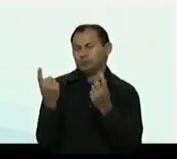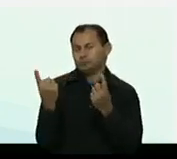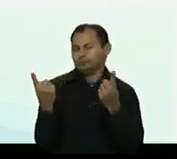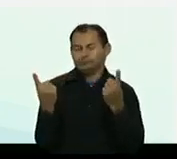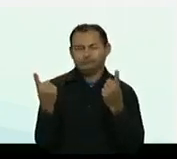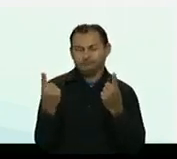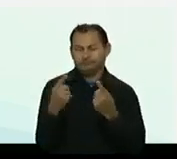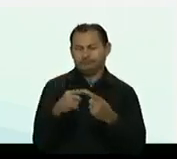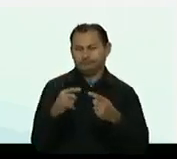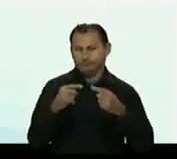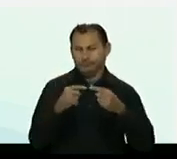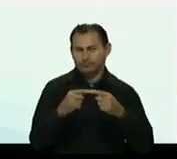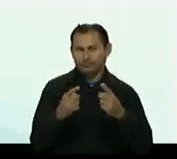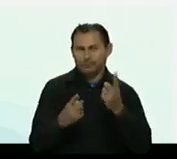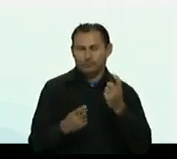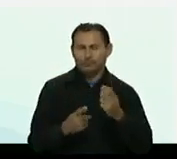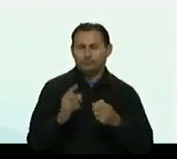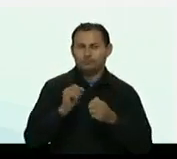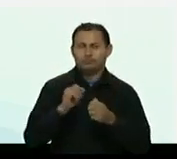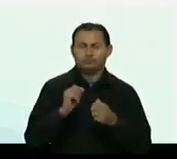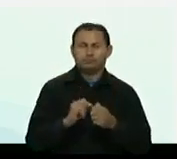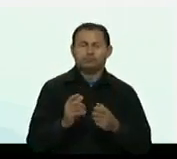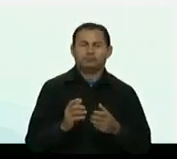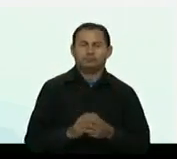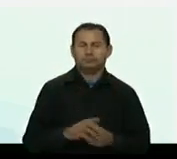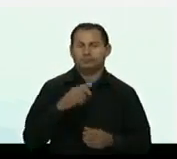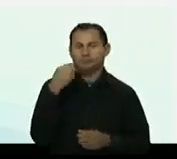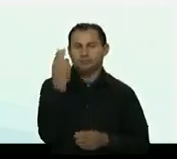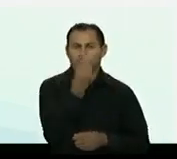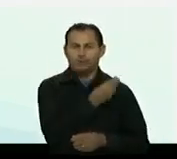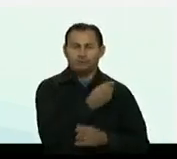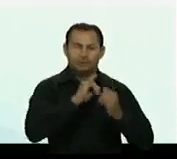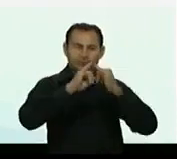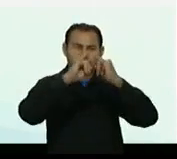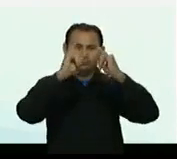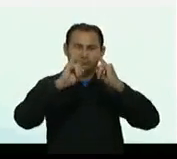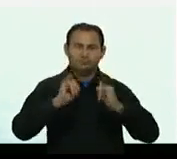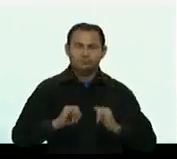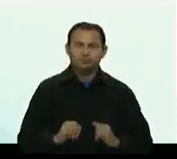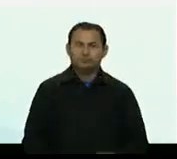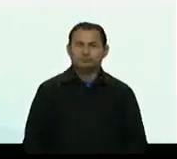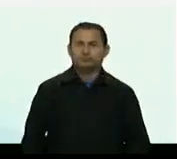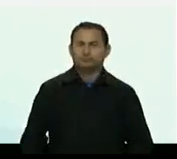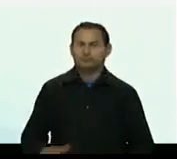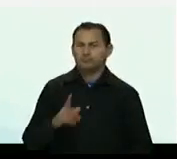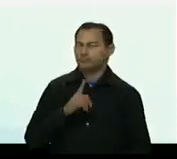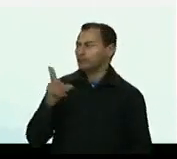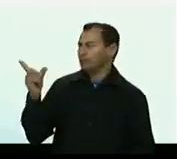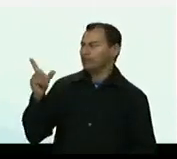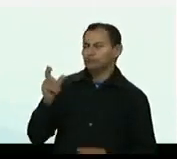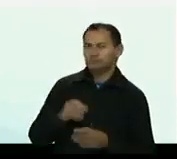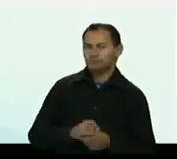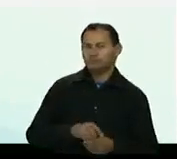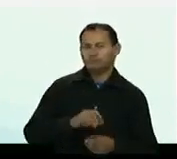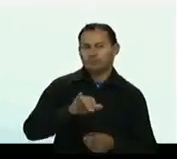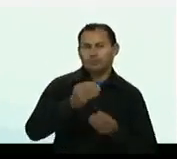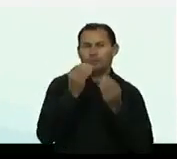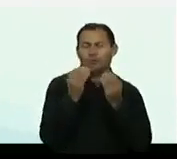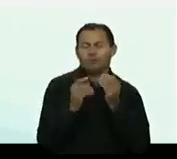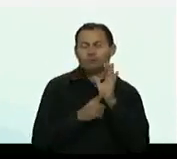contradomínio. E esses correspondentes formam a nossa imagem. Aqui nós temos a notação de